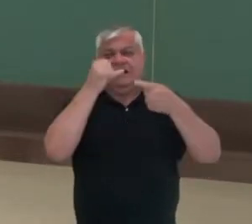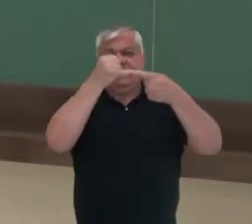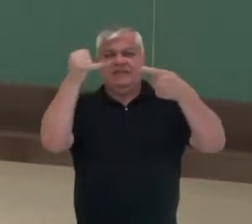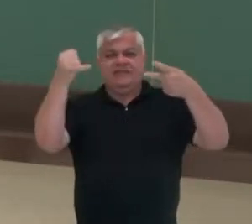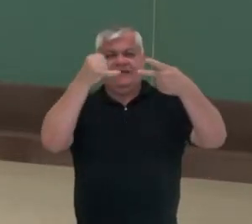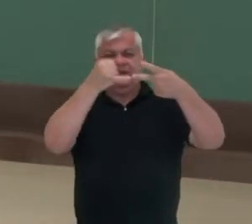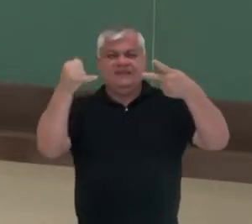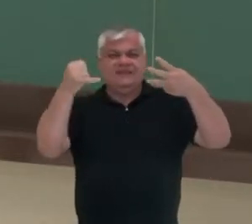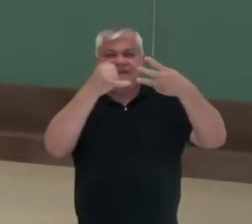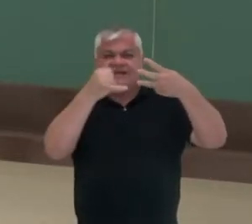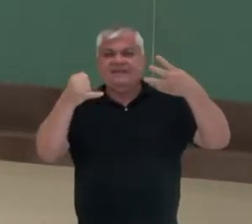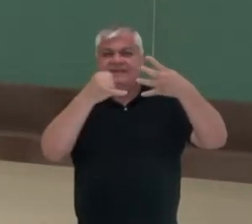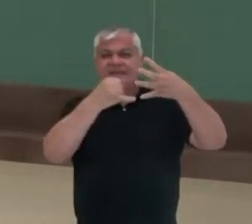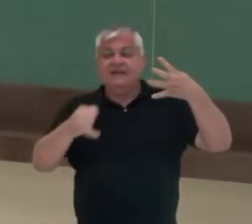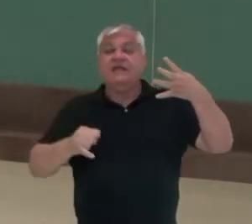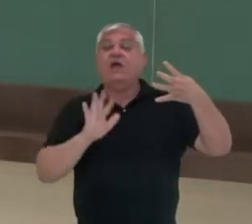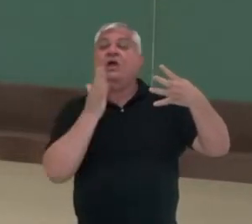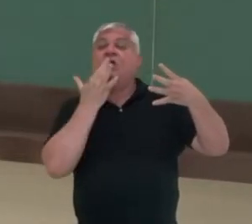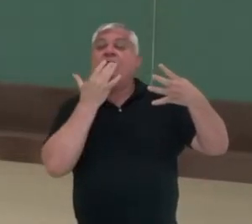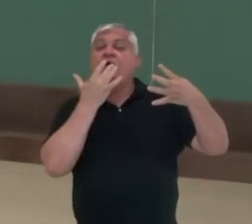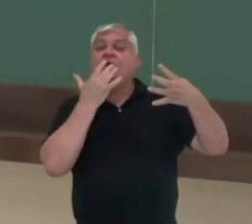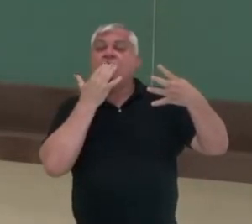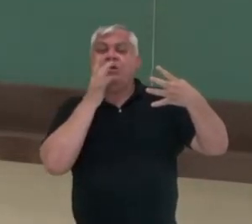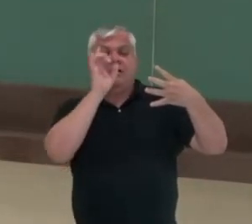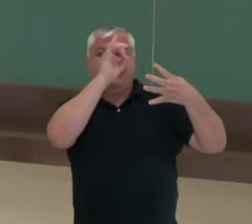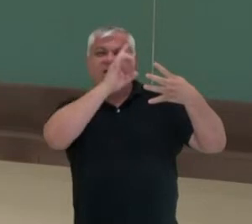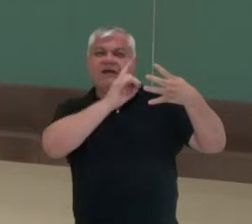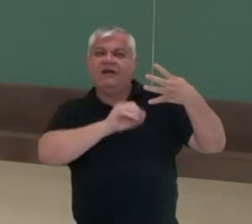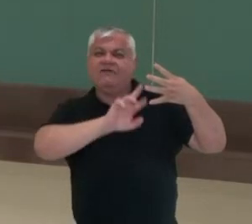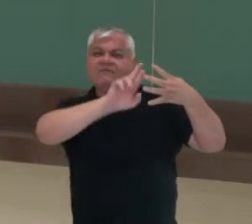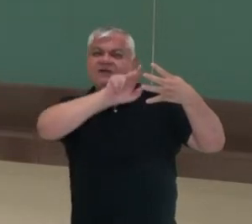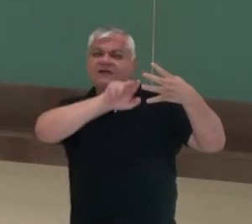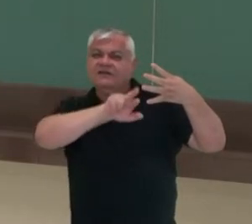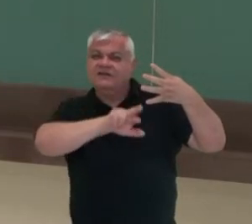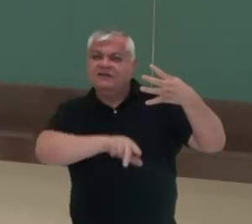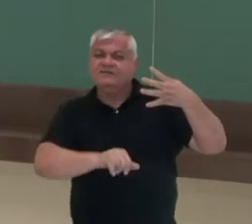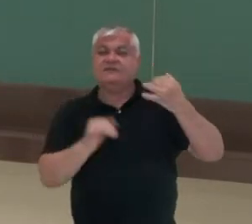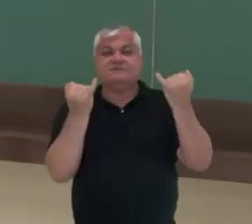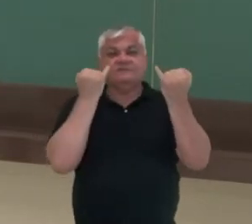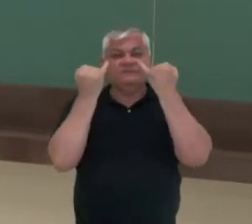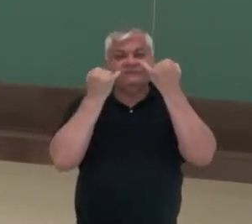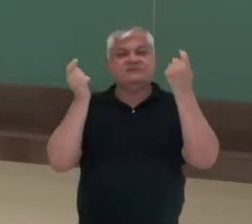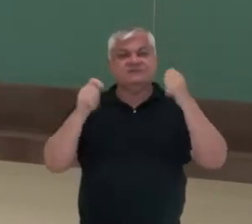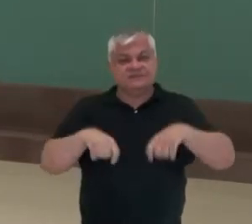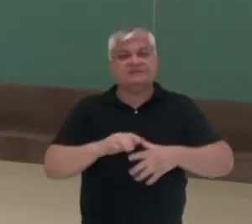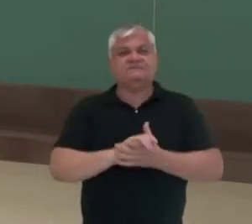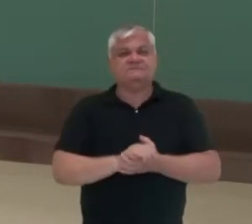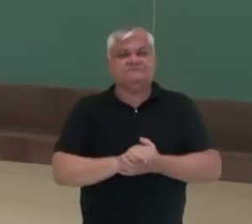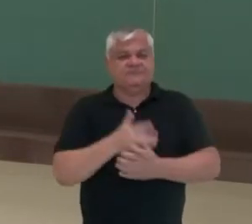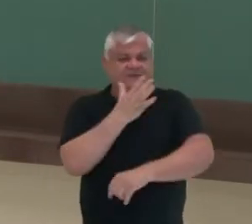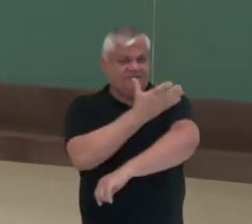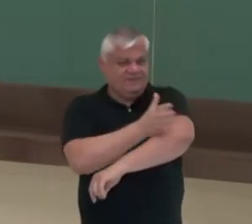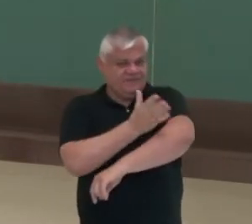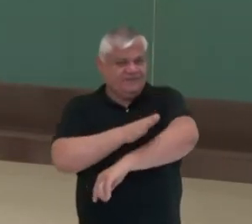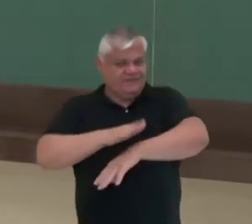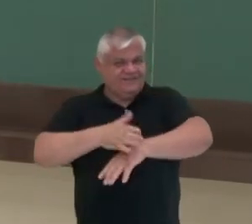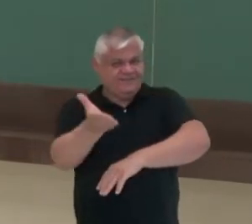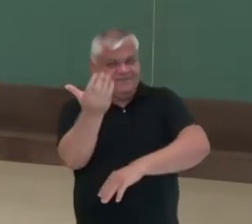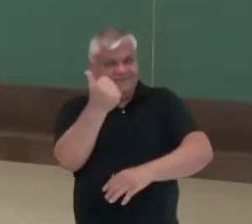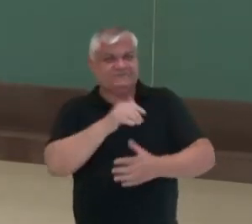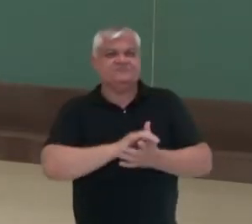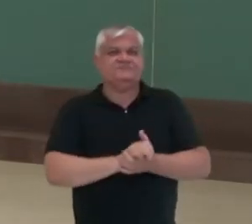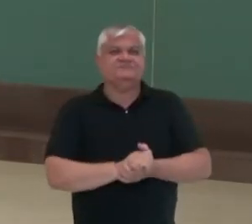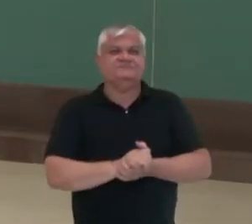a gente identificando uma de cada cor, a gente também consegue trazer outras informações, tá bom? Então, bora praticar mais um pouquinho? Olha lá.